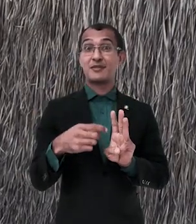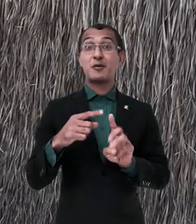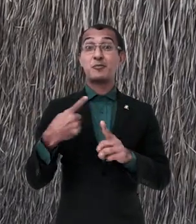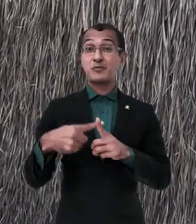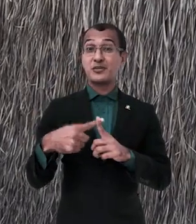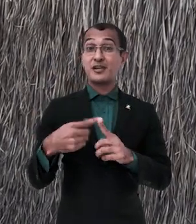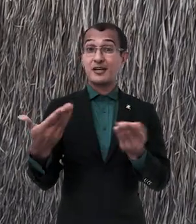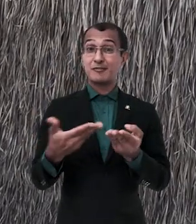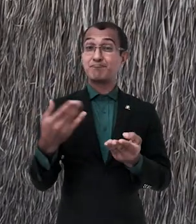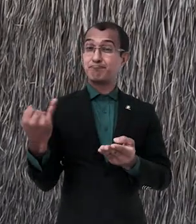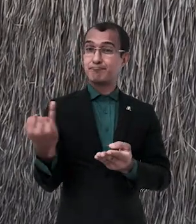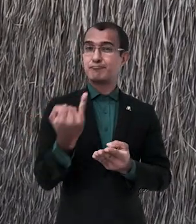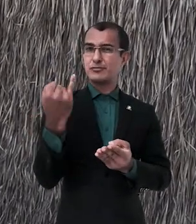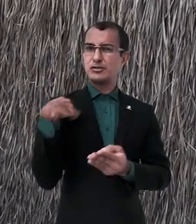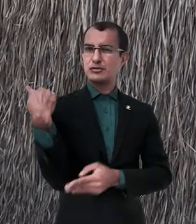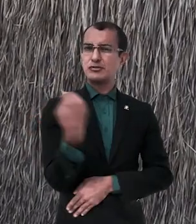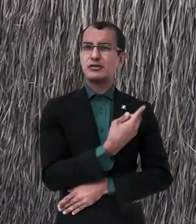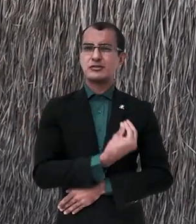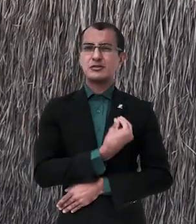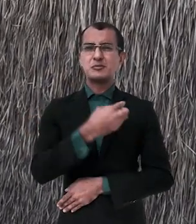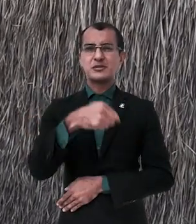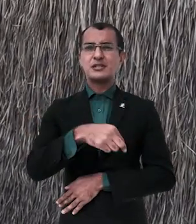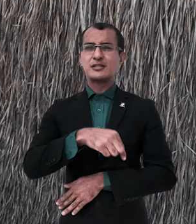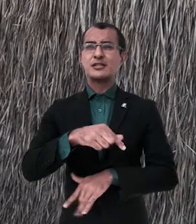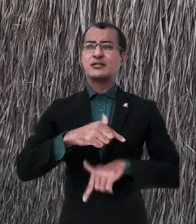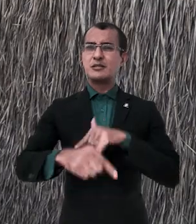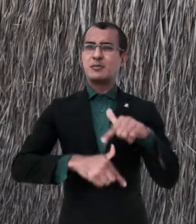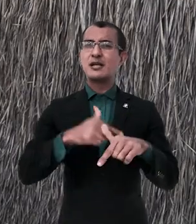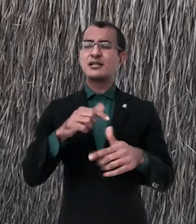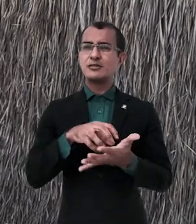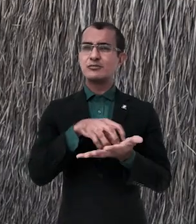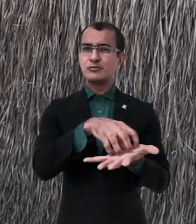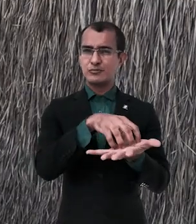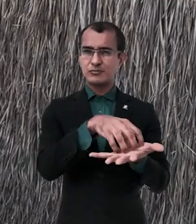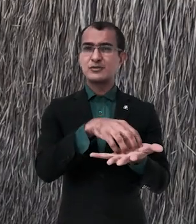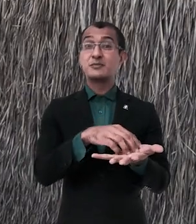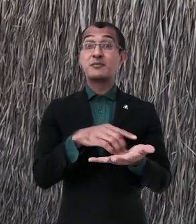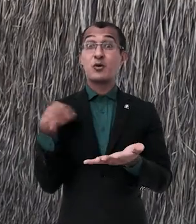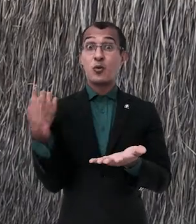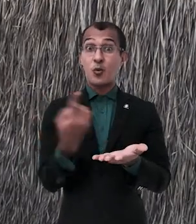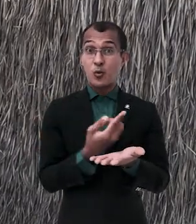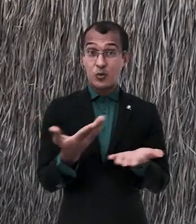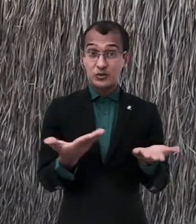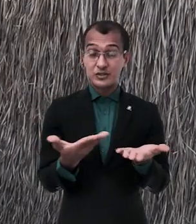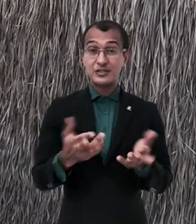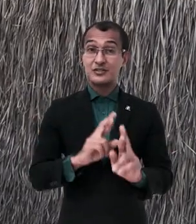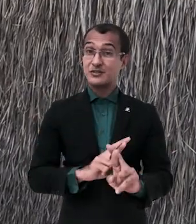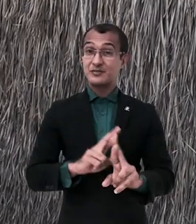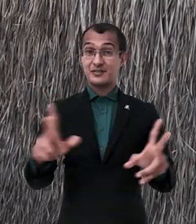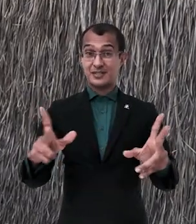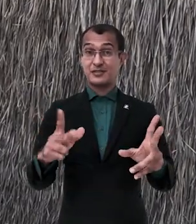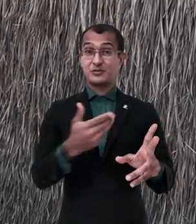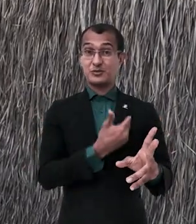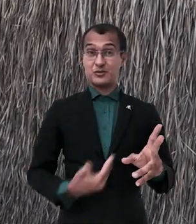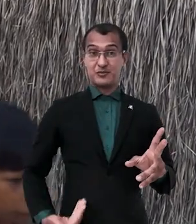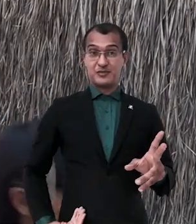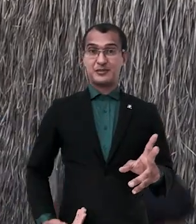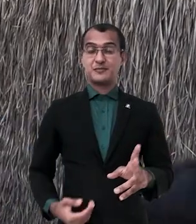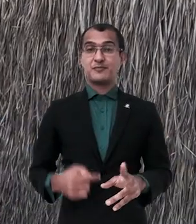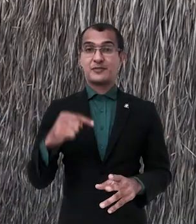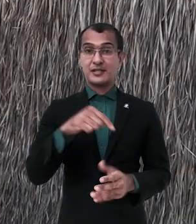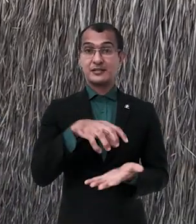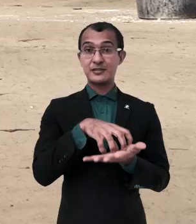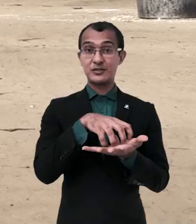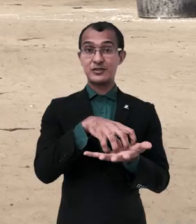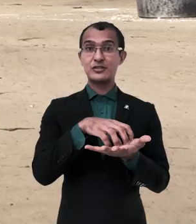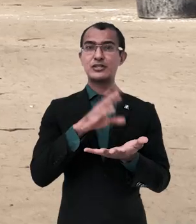Haja visto esse momento tão importante, nós que sempre estamos aqui fazendo trabalho com essa etnia, hoje estamos em uma ação diferenciada do